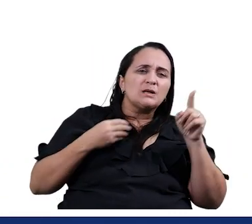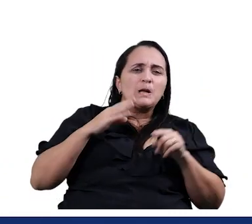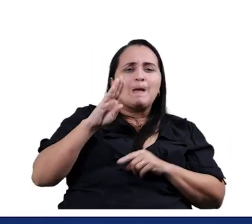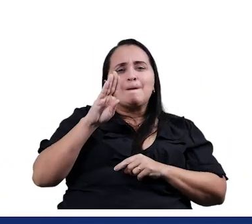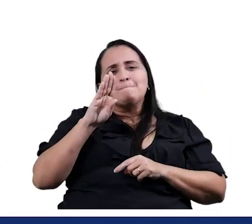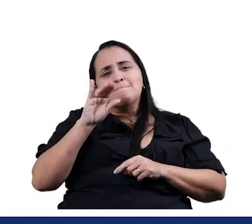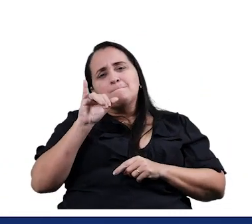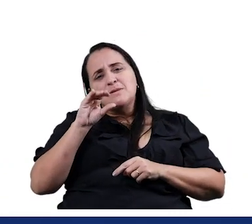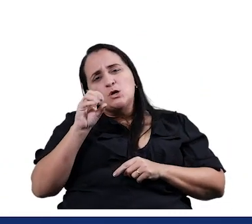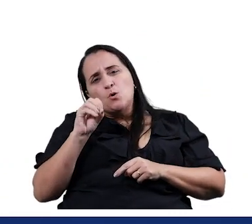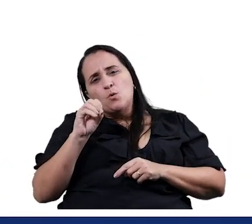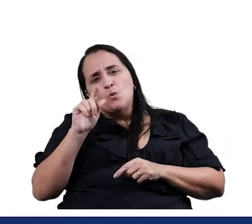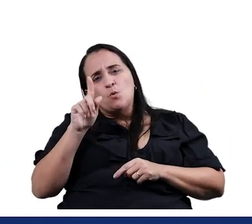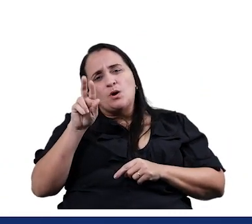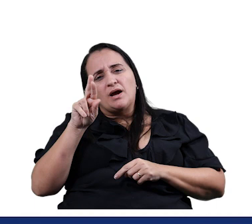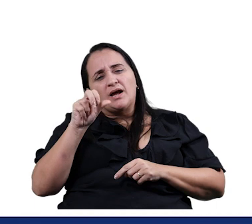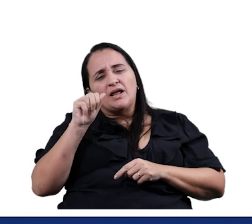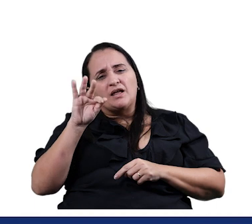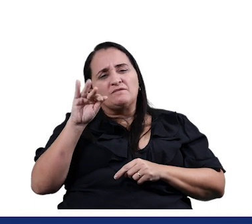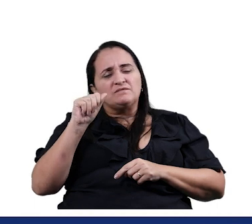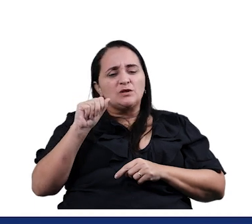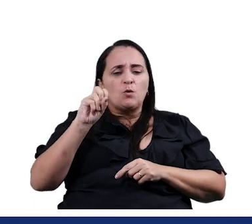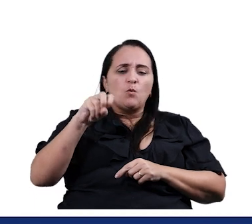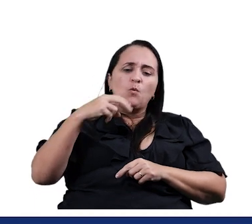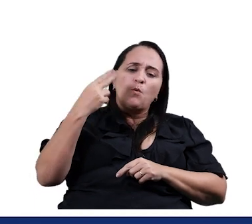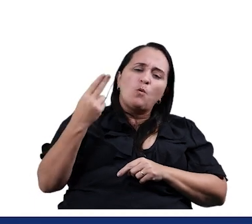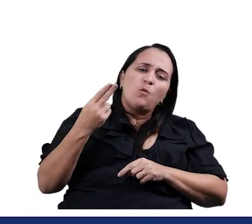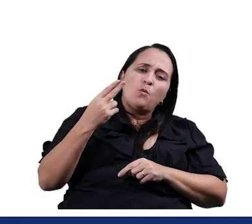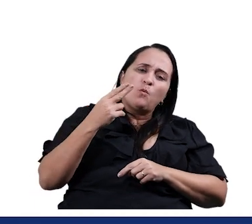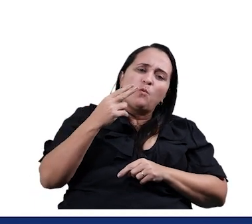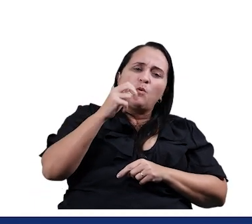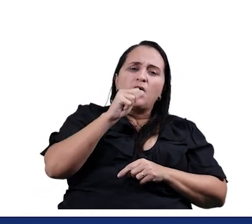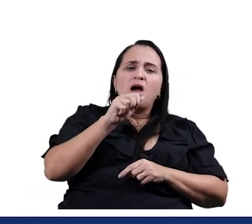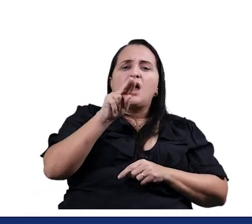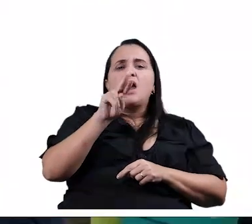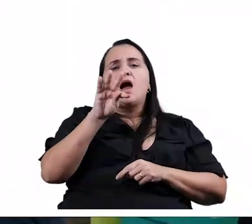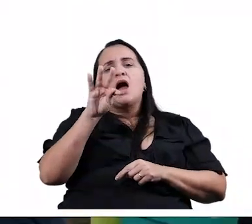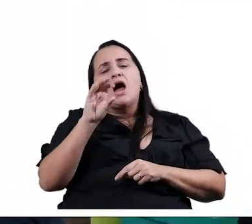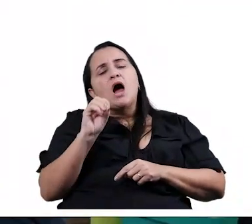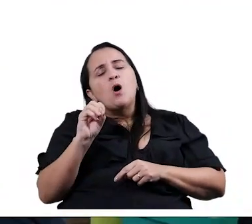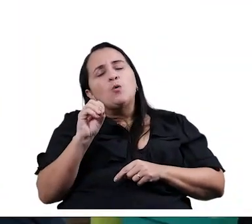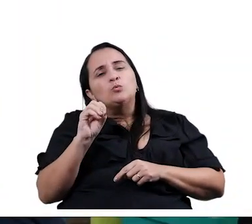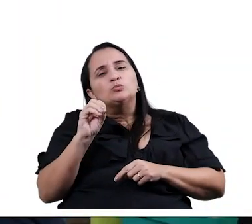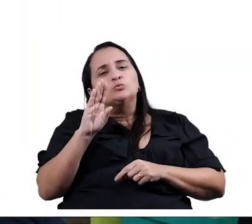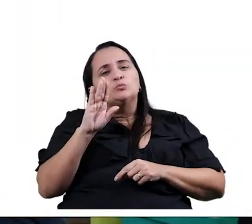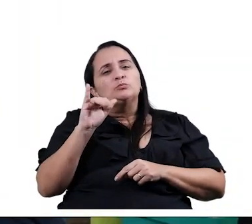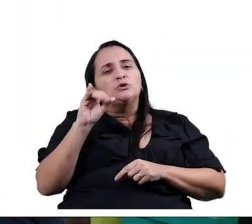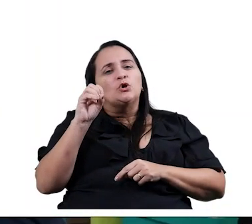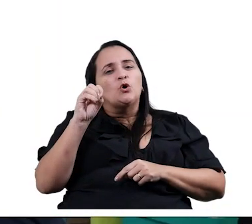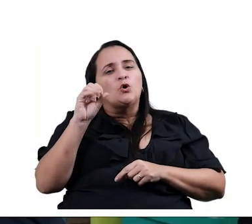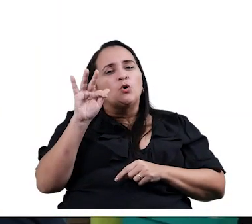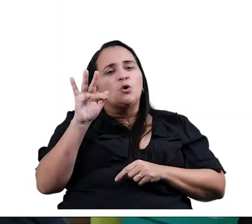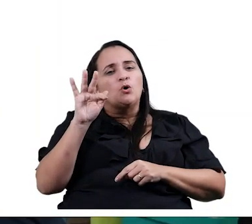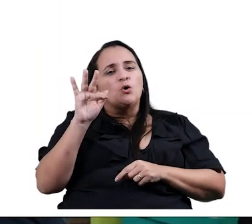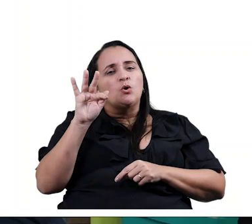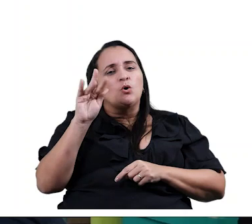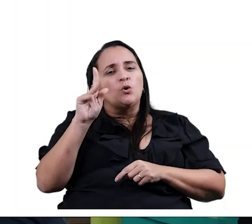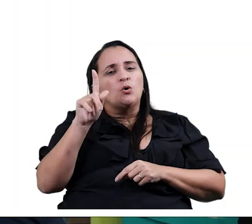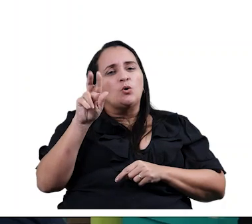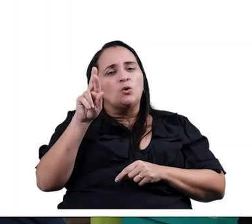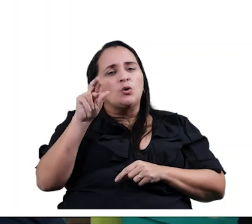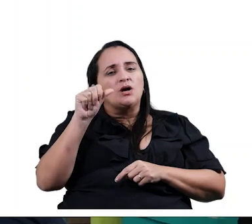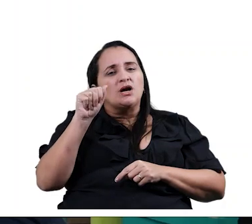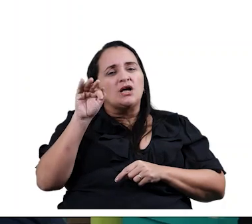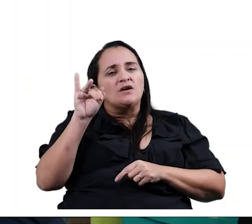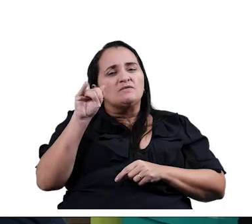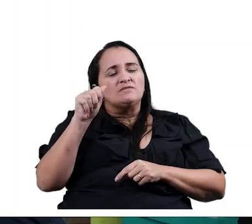uma autobiografia? O que é que você acha? Você acha que alguém está